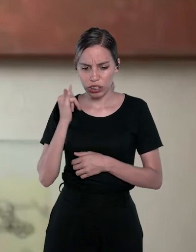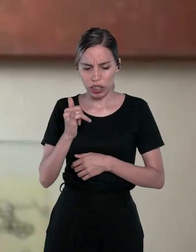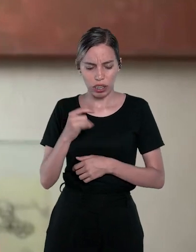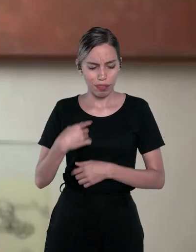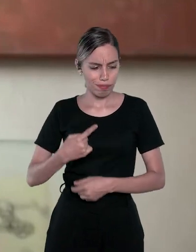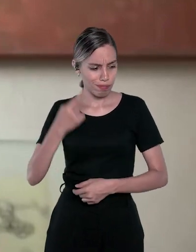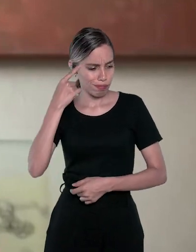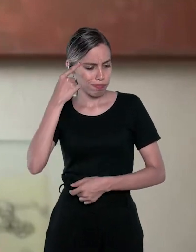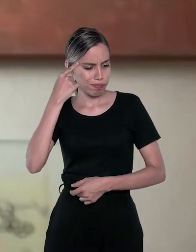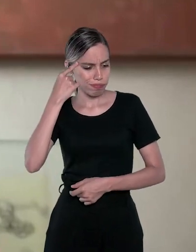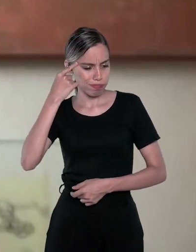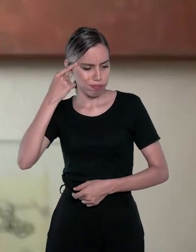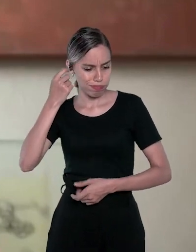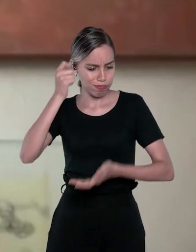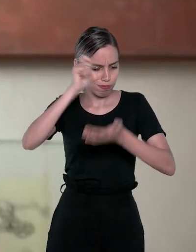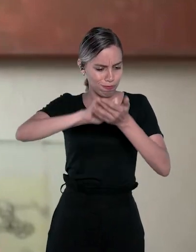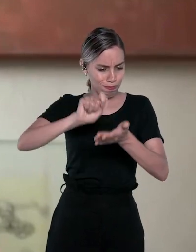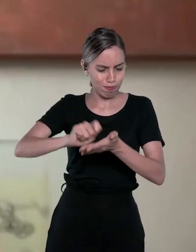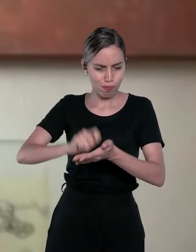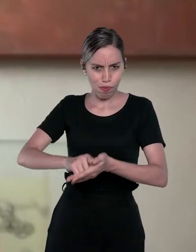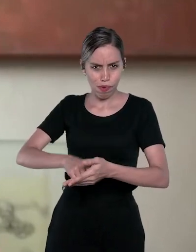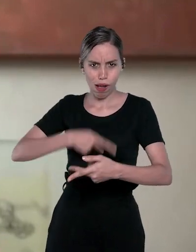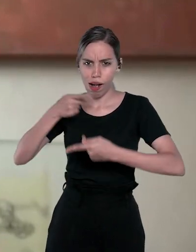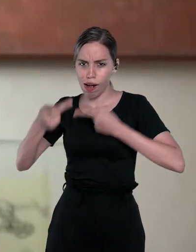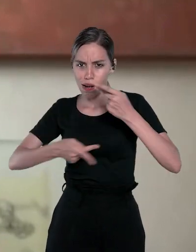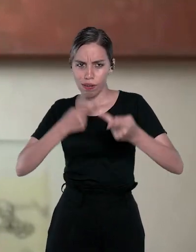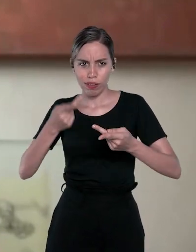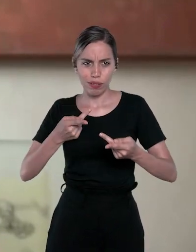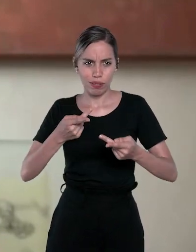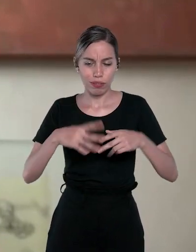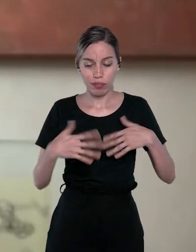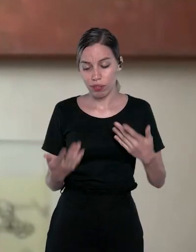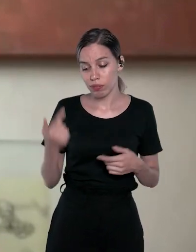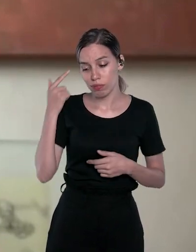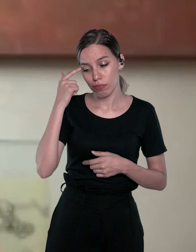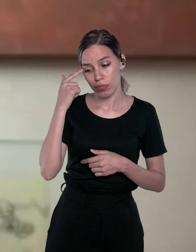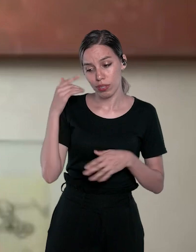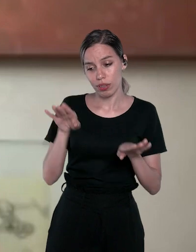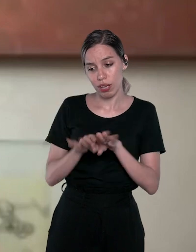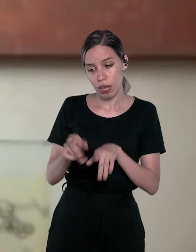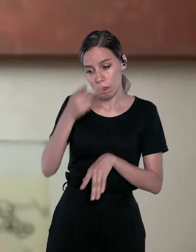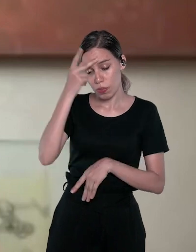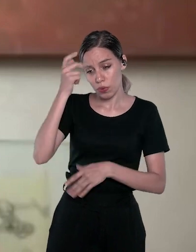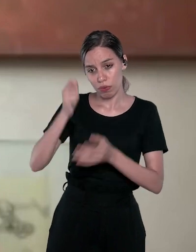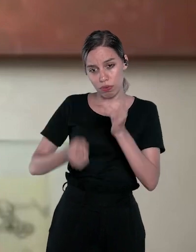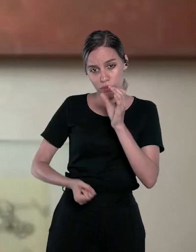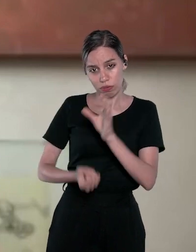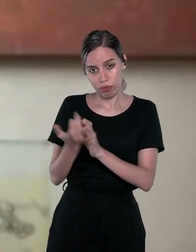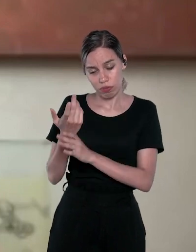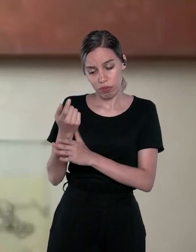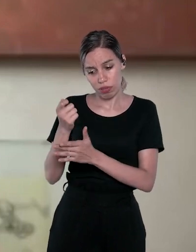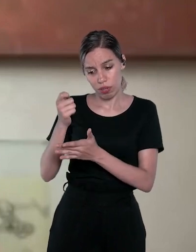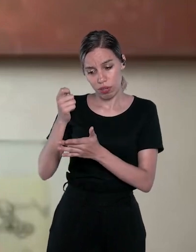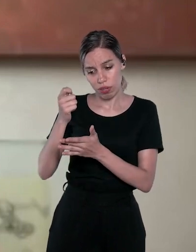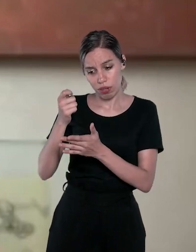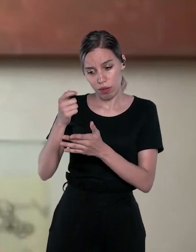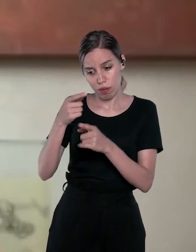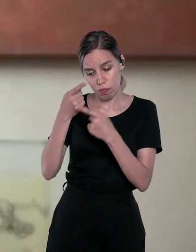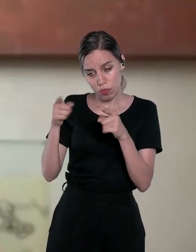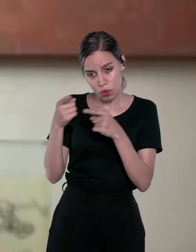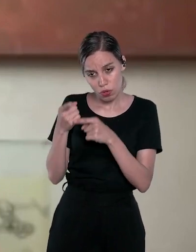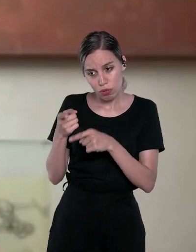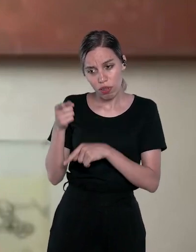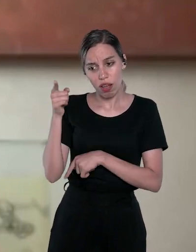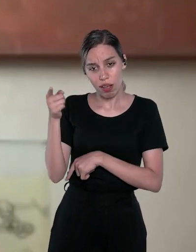sabe? Então, assim também, os letristas de música são poetas, à